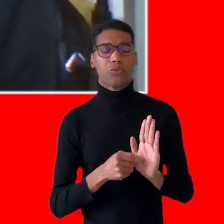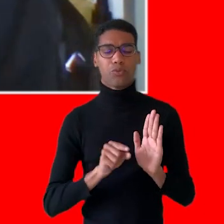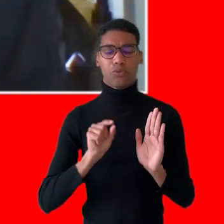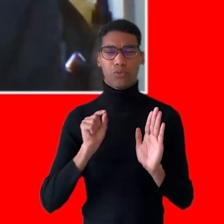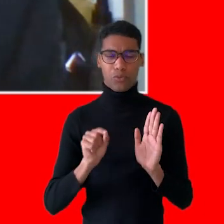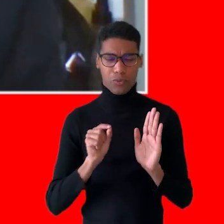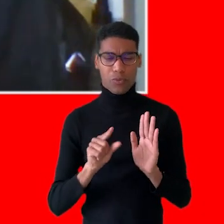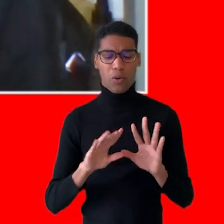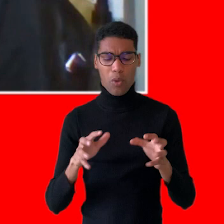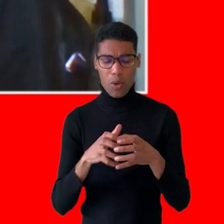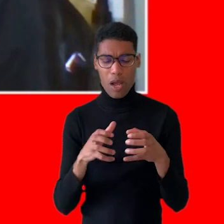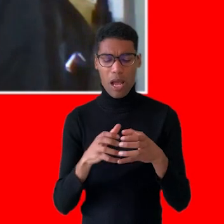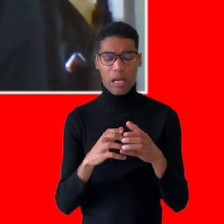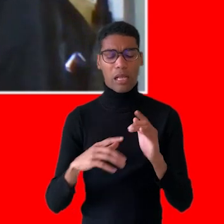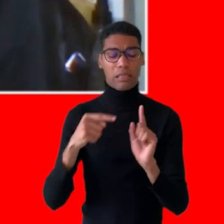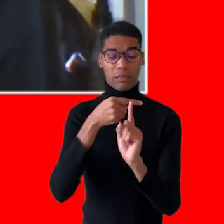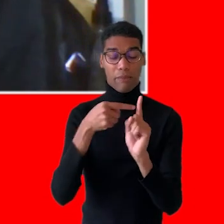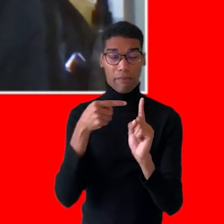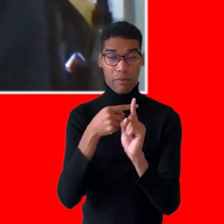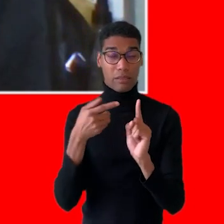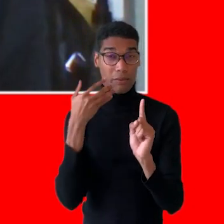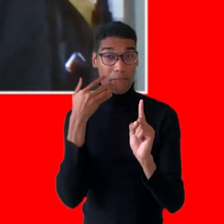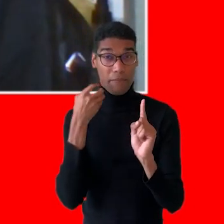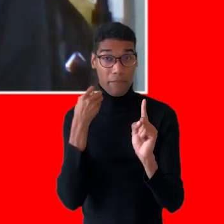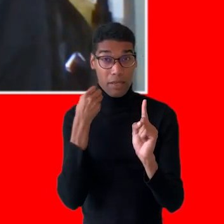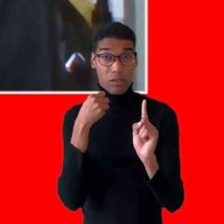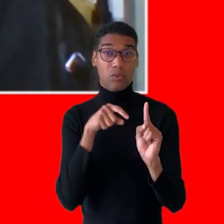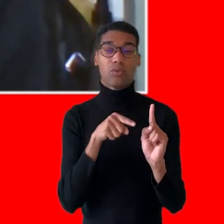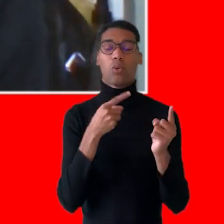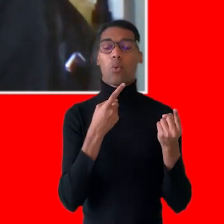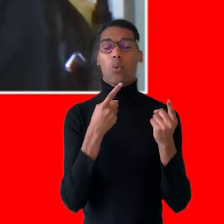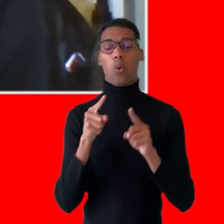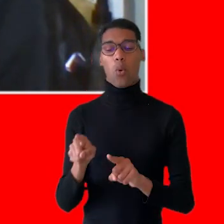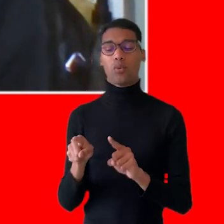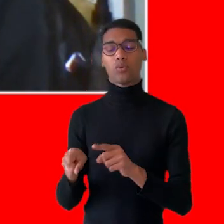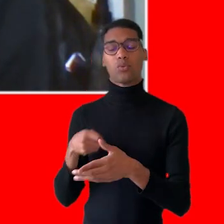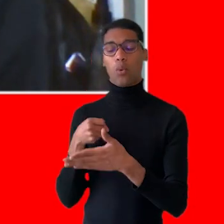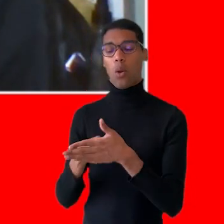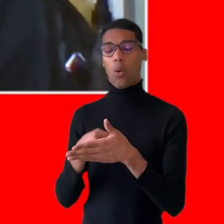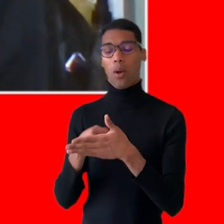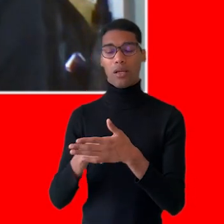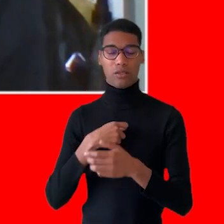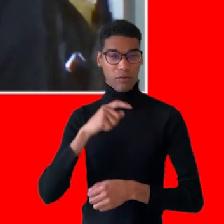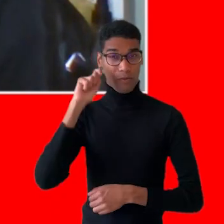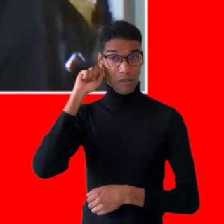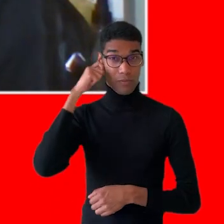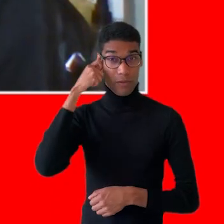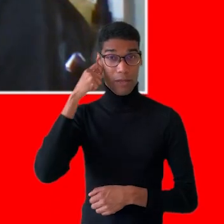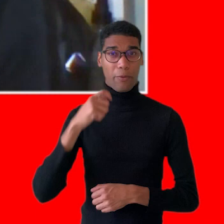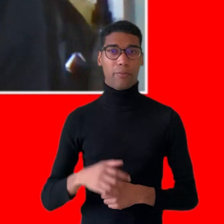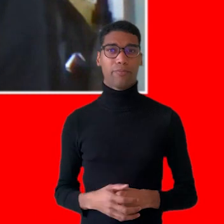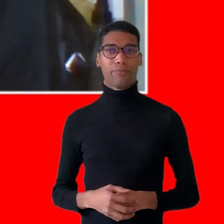incitando a classe média branca contra o ativismo negro.